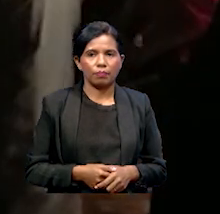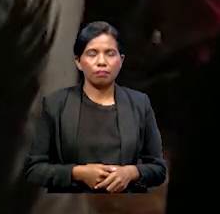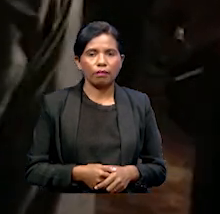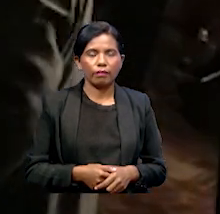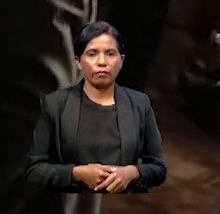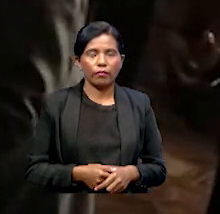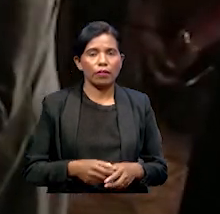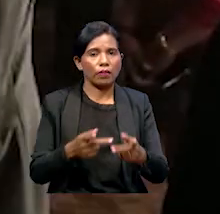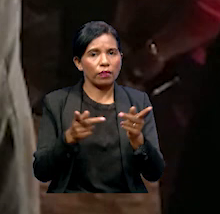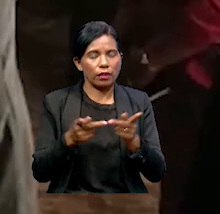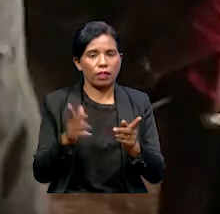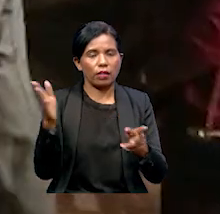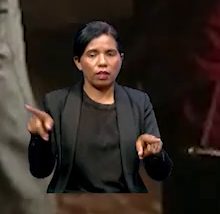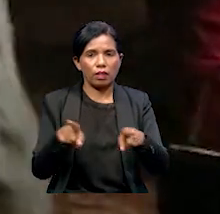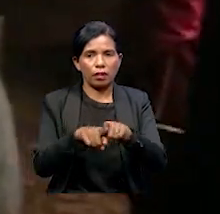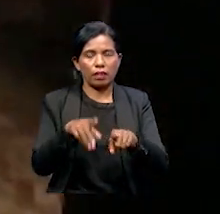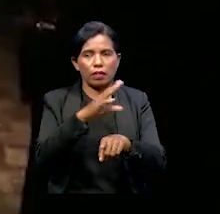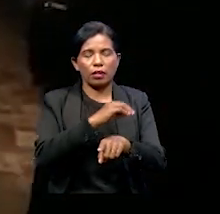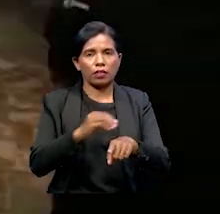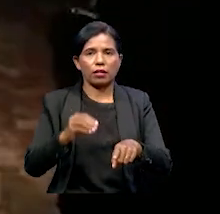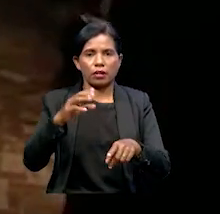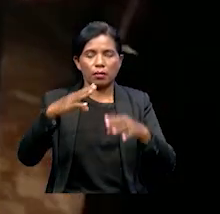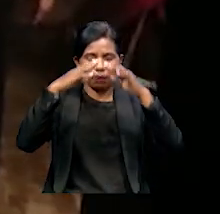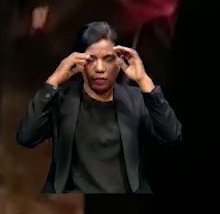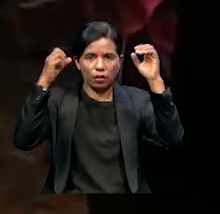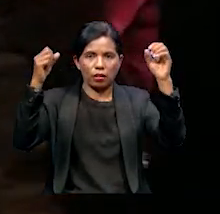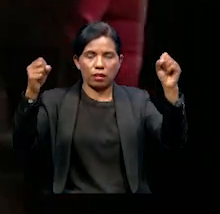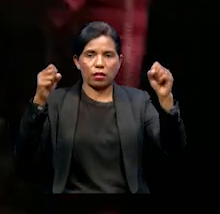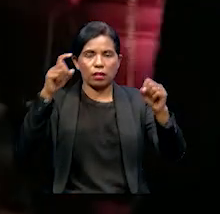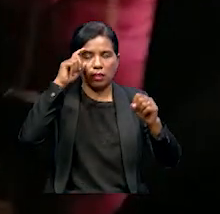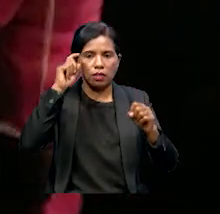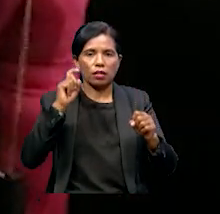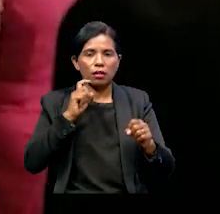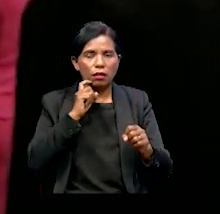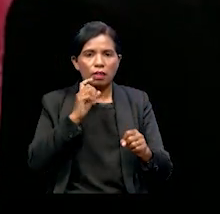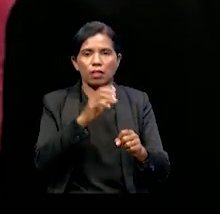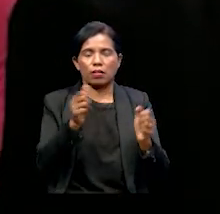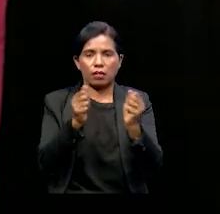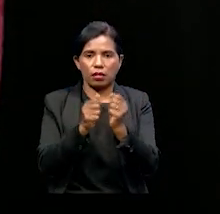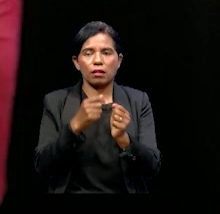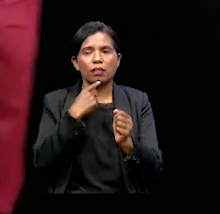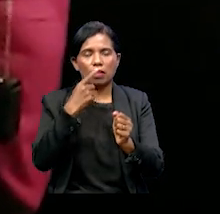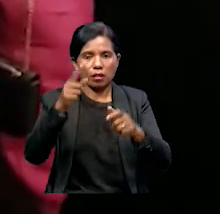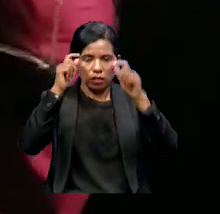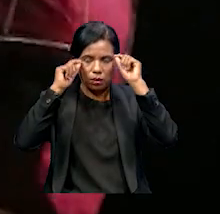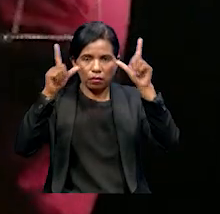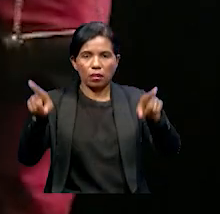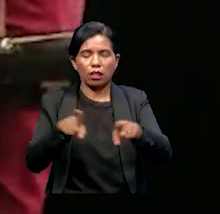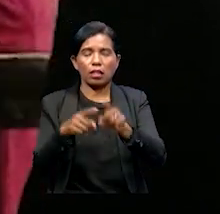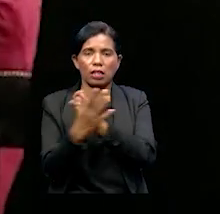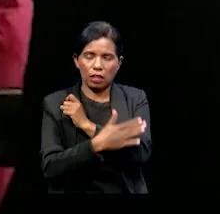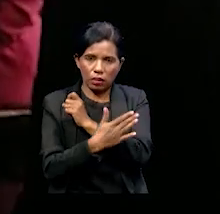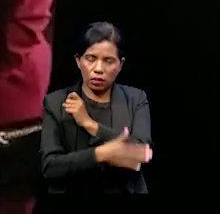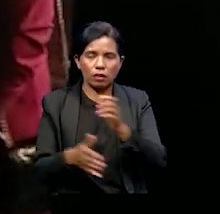E a Fátima Nessan enviou o especial extraordinário Presidente da República, Cairala Sanulismão Hateten, Timor-Leste, no da nação Kikida